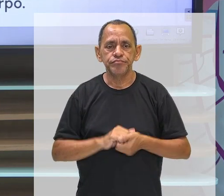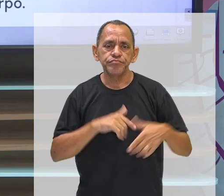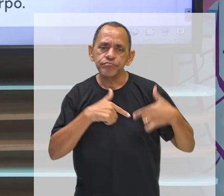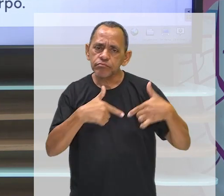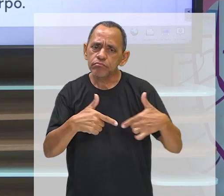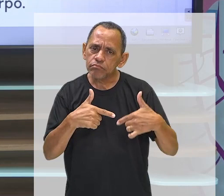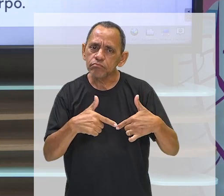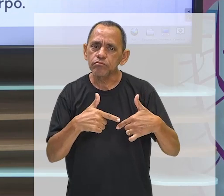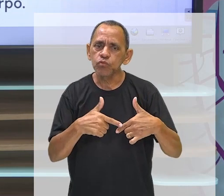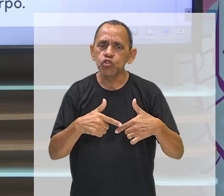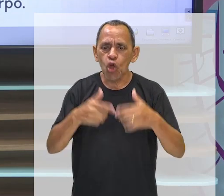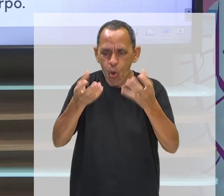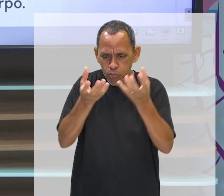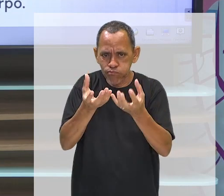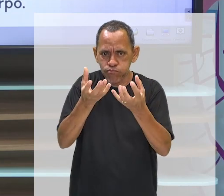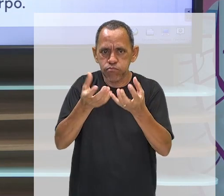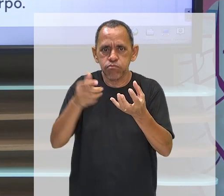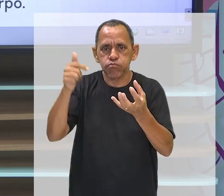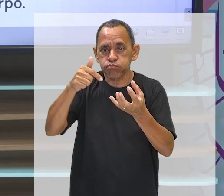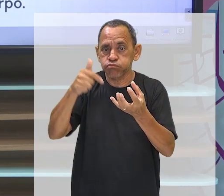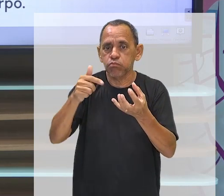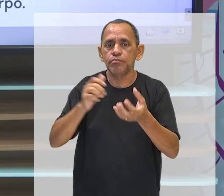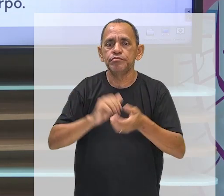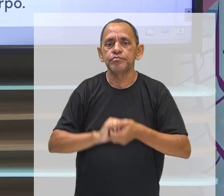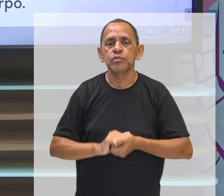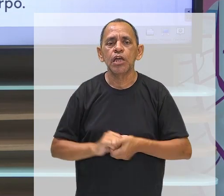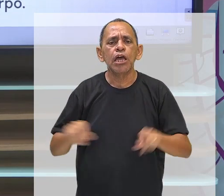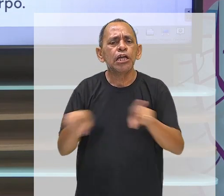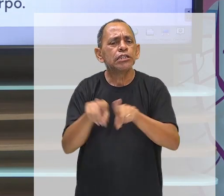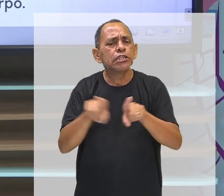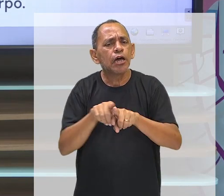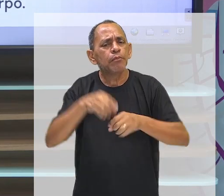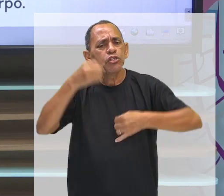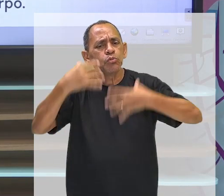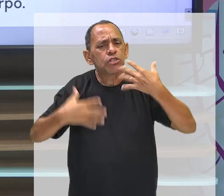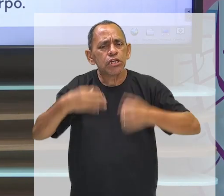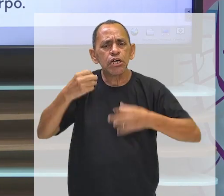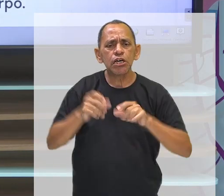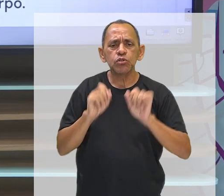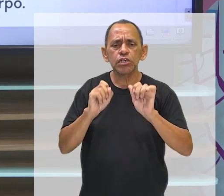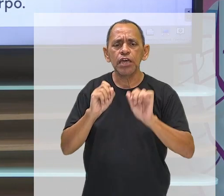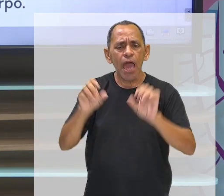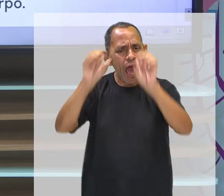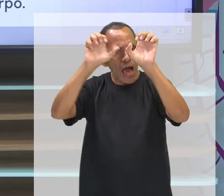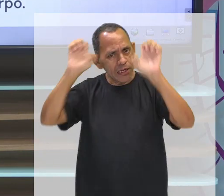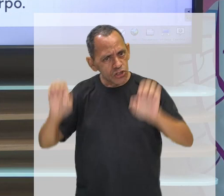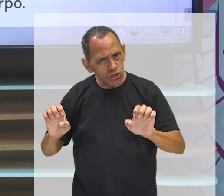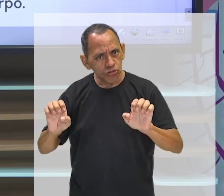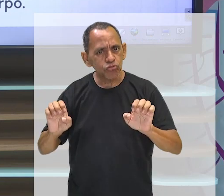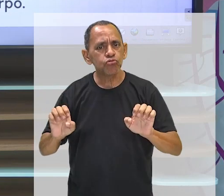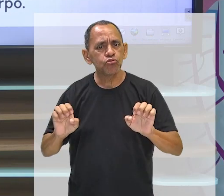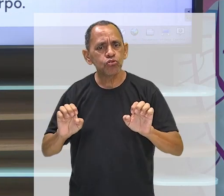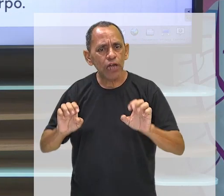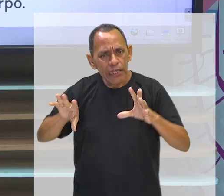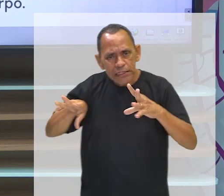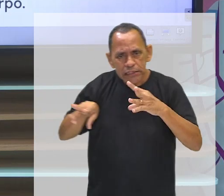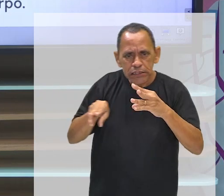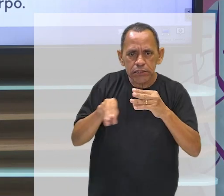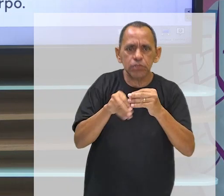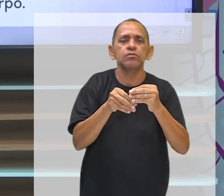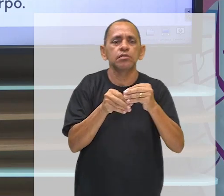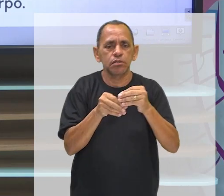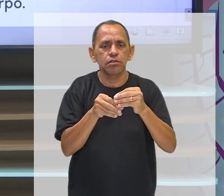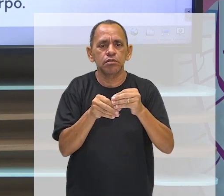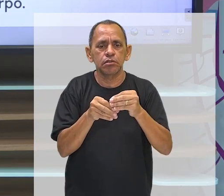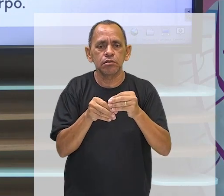ali desse saco escrotal, tá bom? E ainda falando sobre as estruturas, né, que compõem ali o sistema reprodutor masculino,